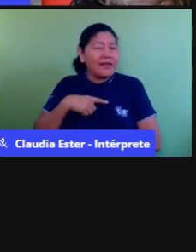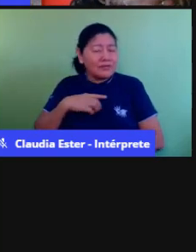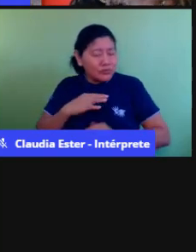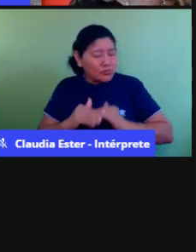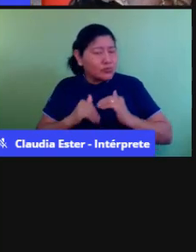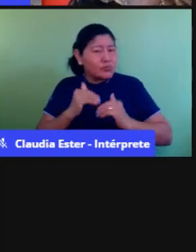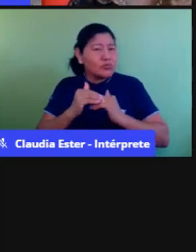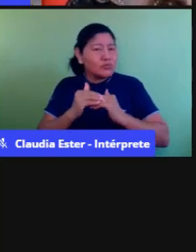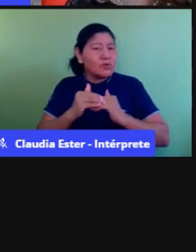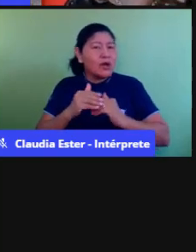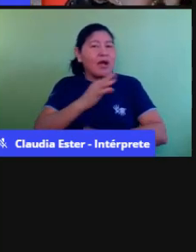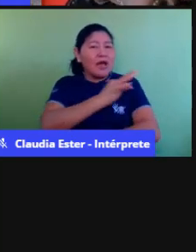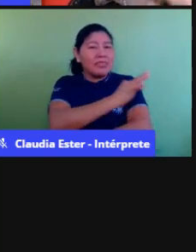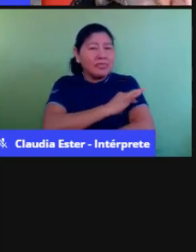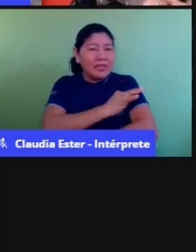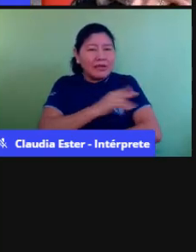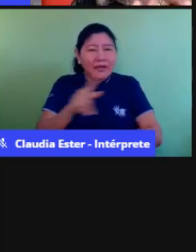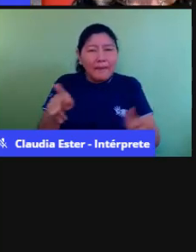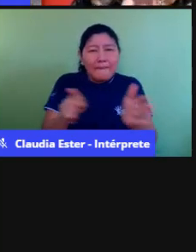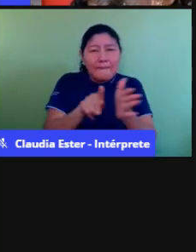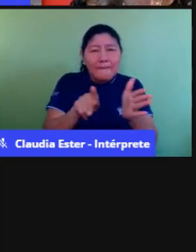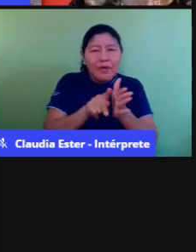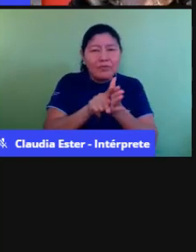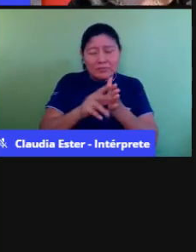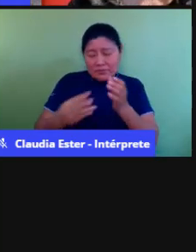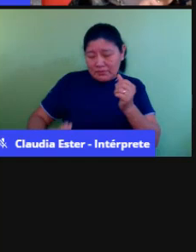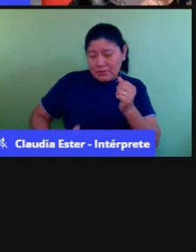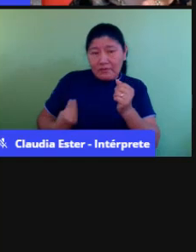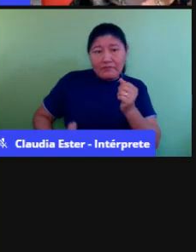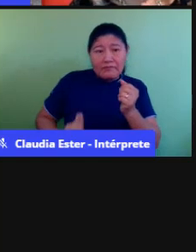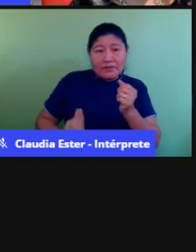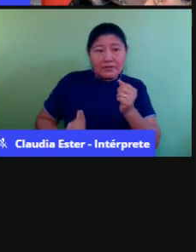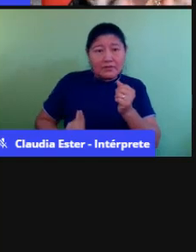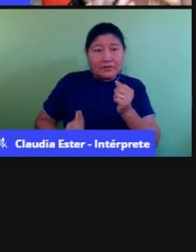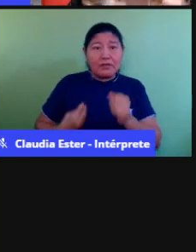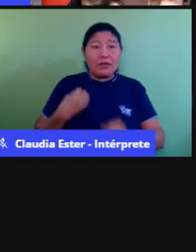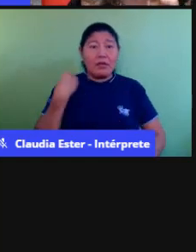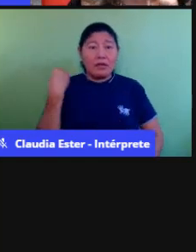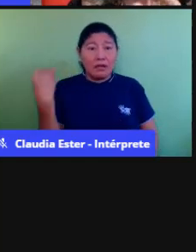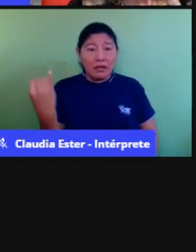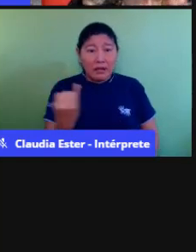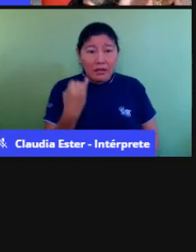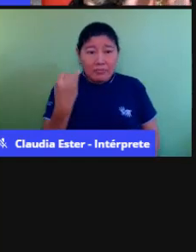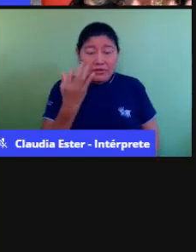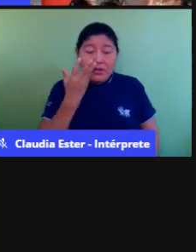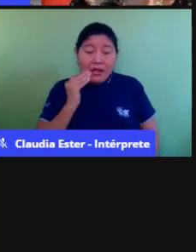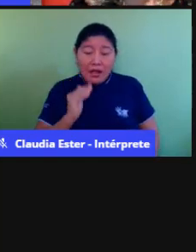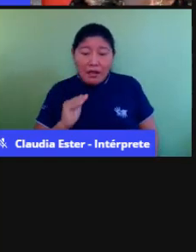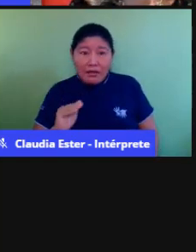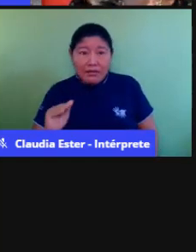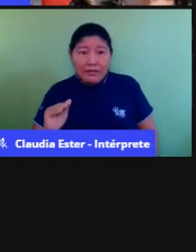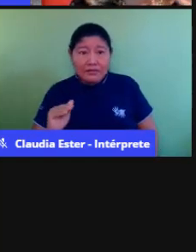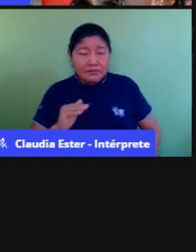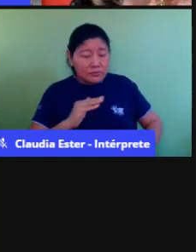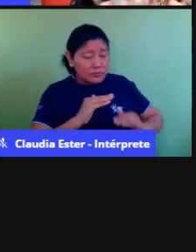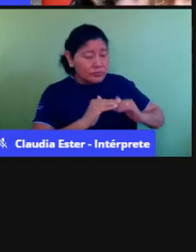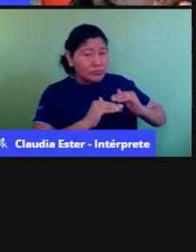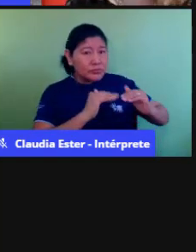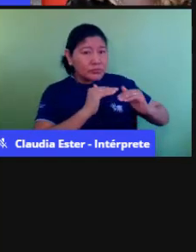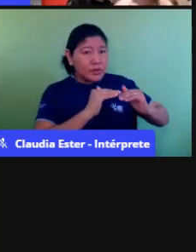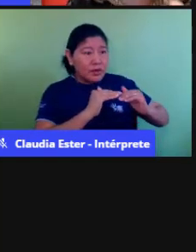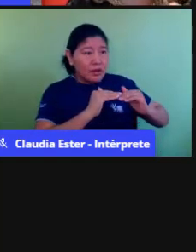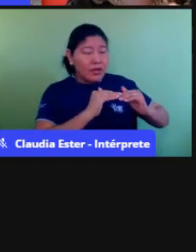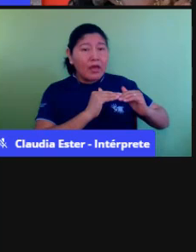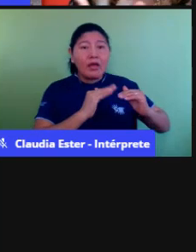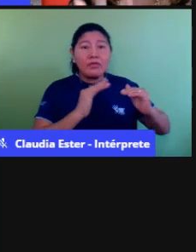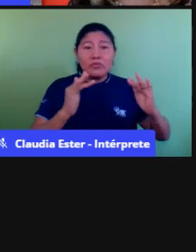vivência. É importante que a criança participe daquilo que ela está fazendo, vivenciar. Para nós adultos é importante vivenciar